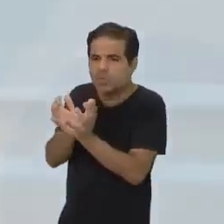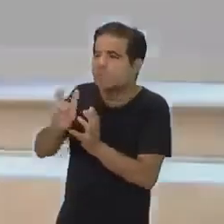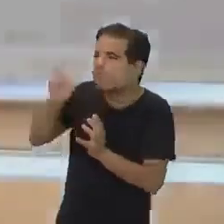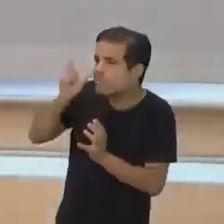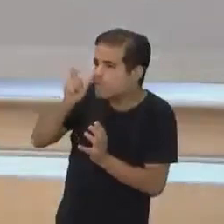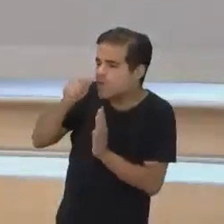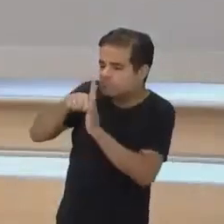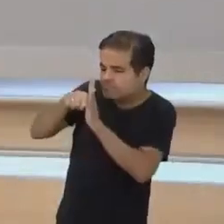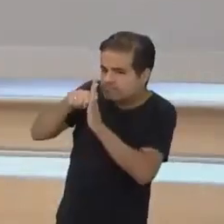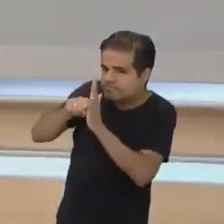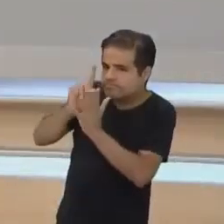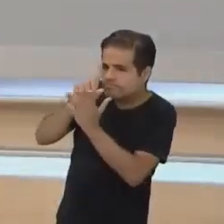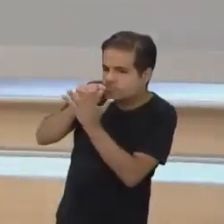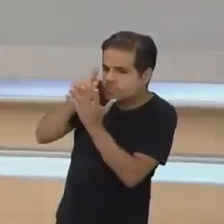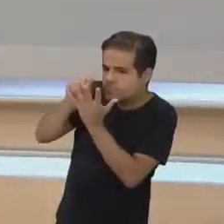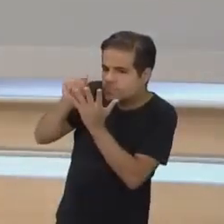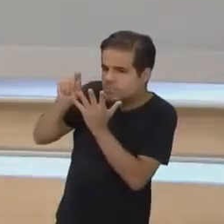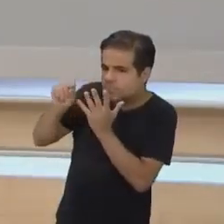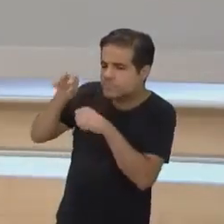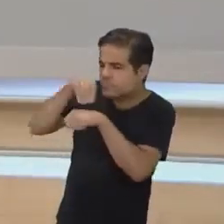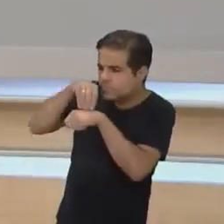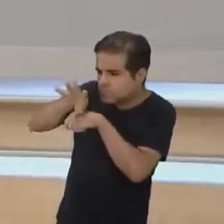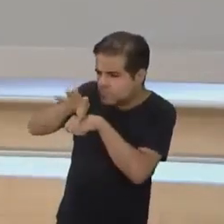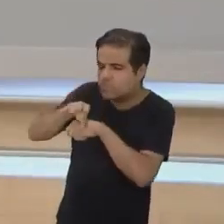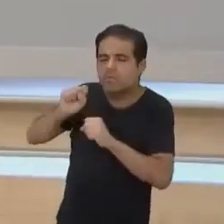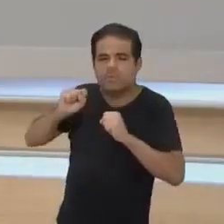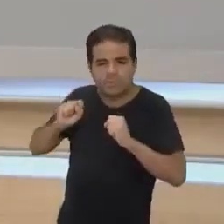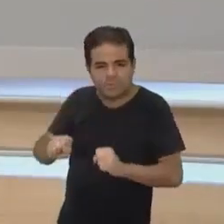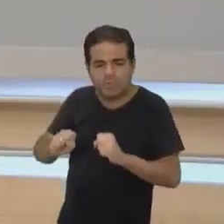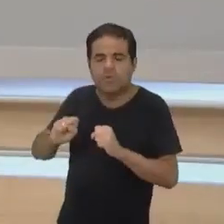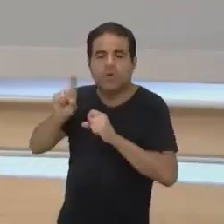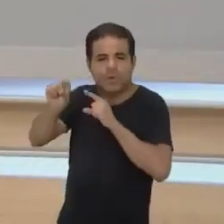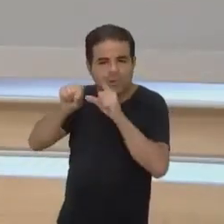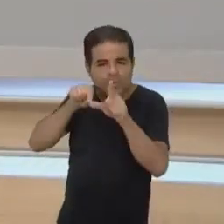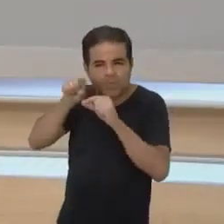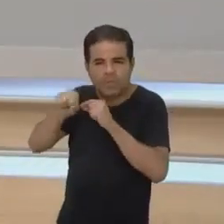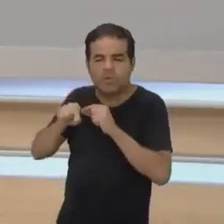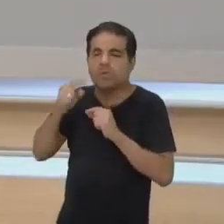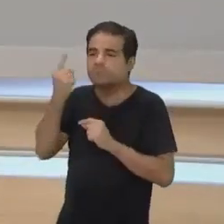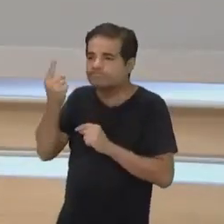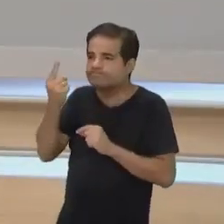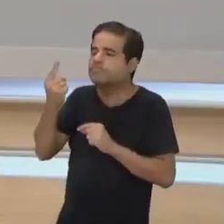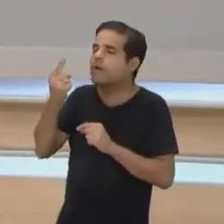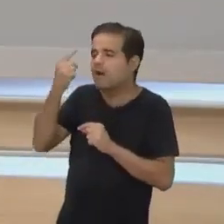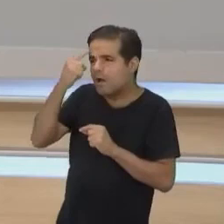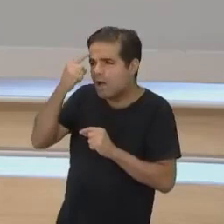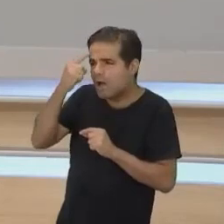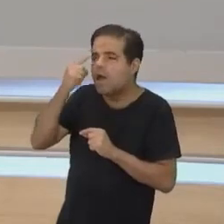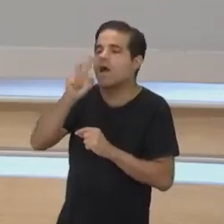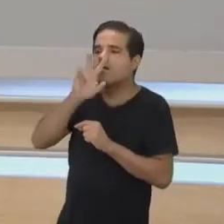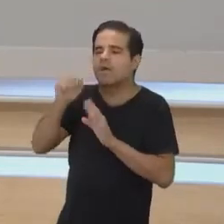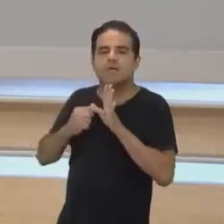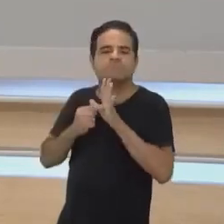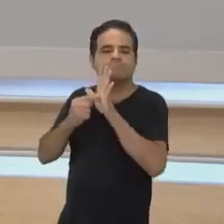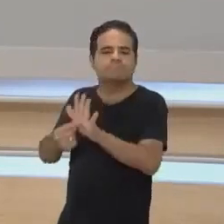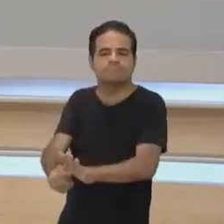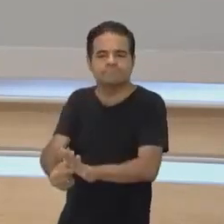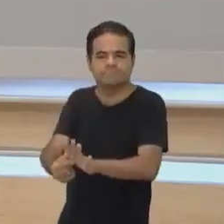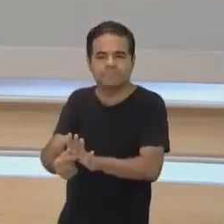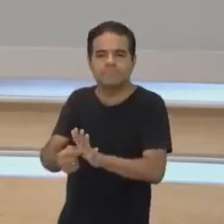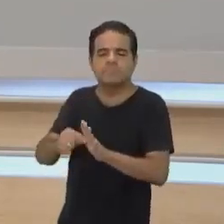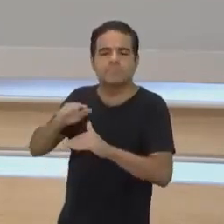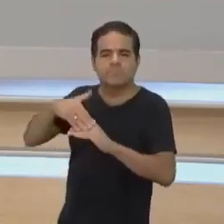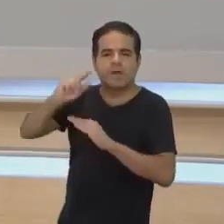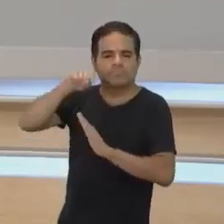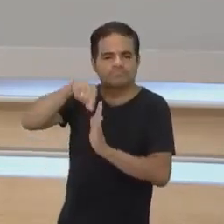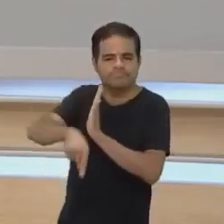analisar cada uma das imagens que vai ser passada. Vocês podem escolher uma específica e depois a gente vai aprofundando cada vez